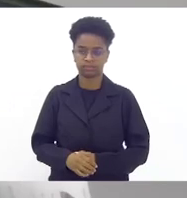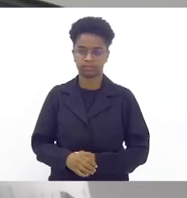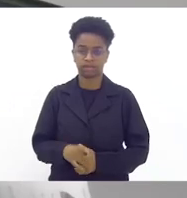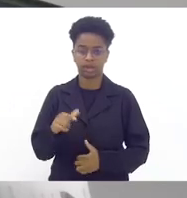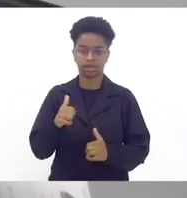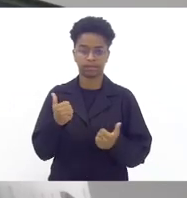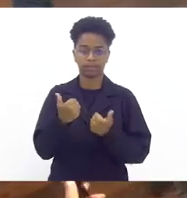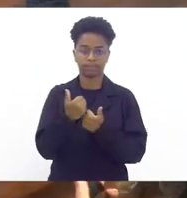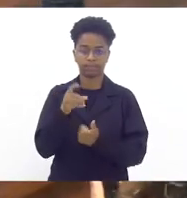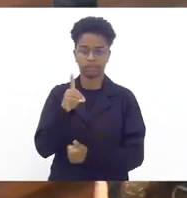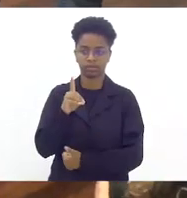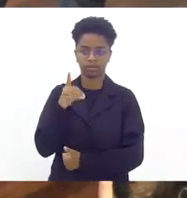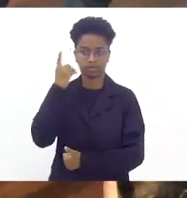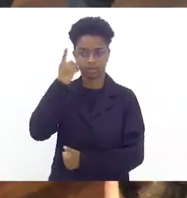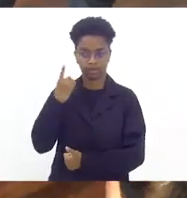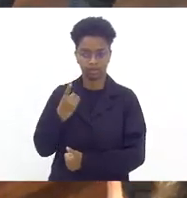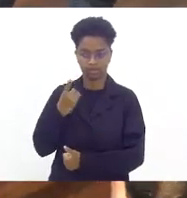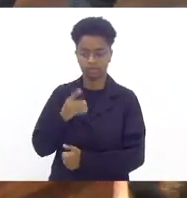da Dani Baldo.